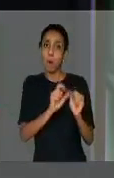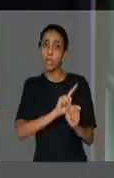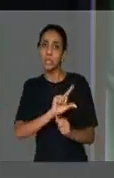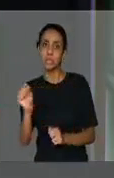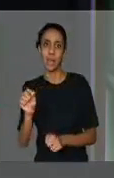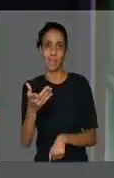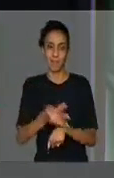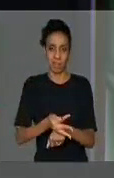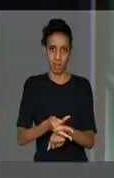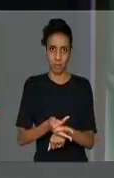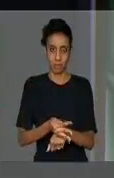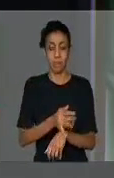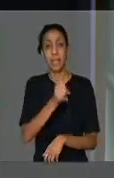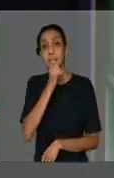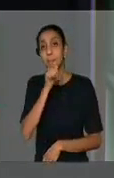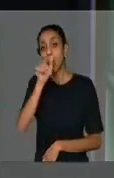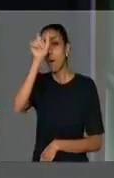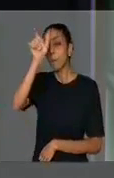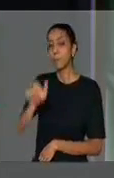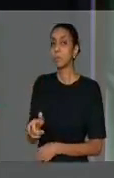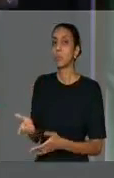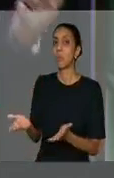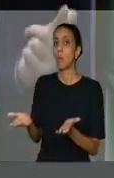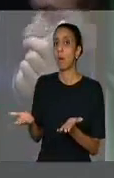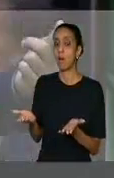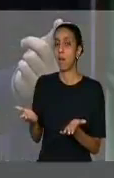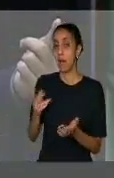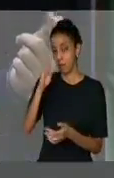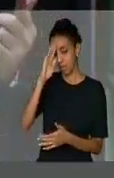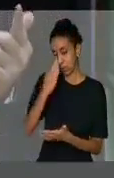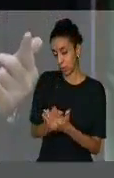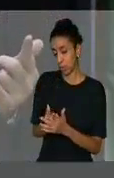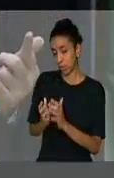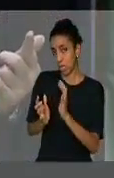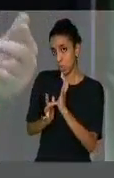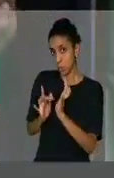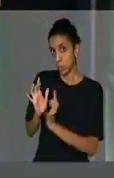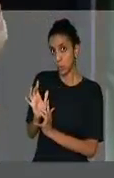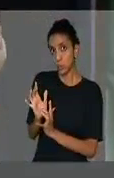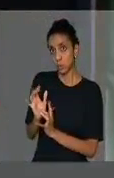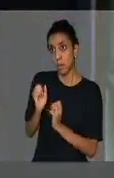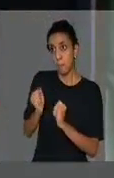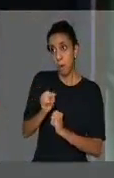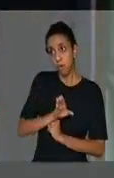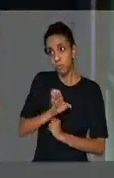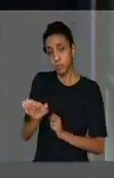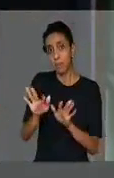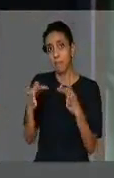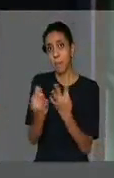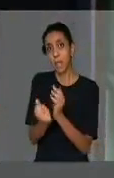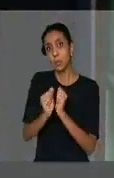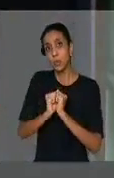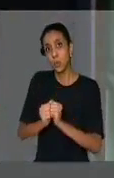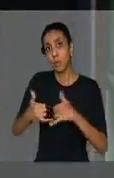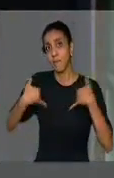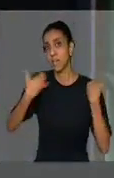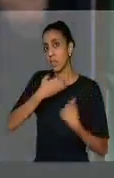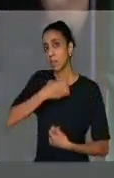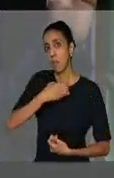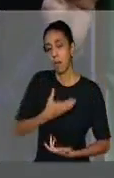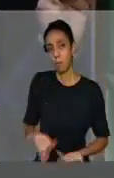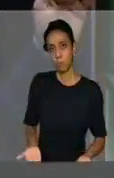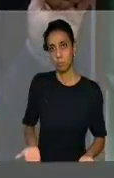exemplo, que um cristão possa passar um Natal com a sua família? Eu não falo